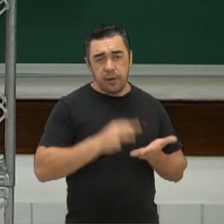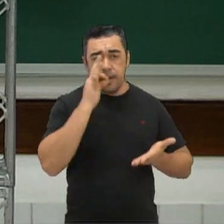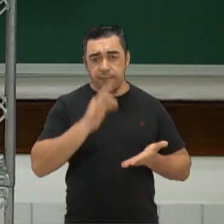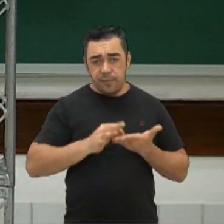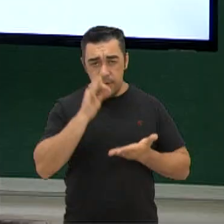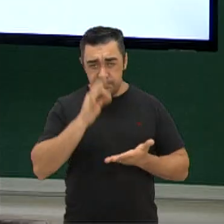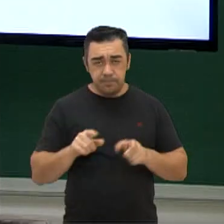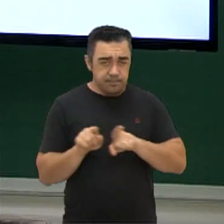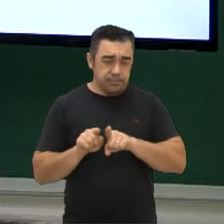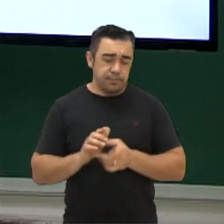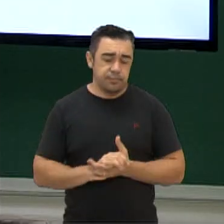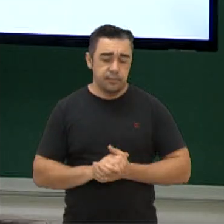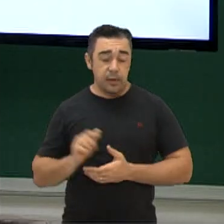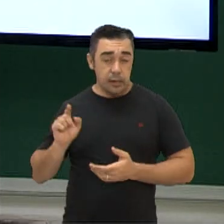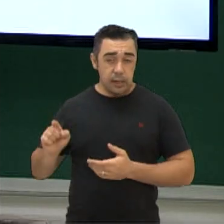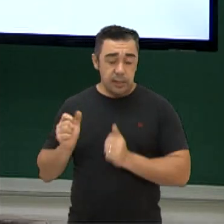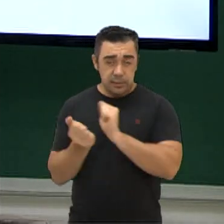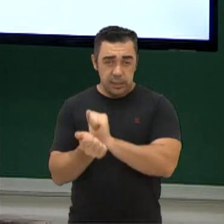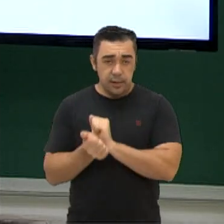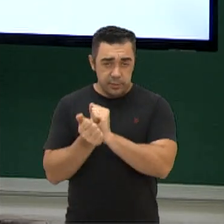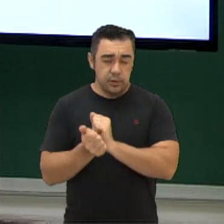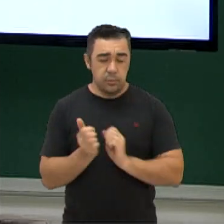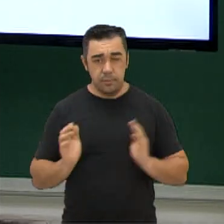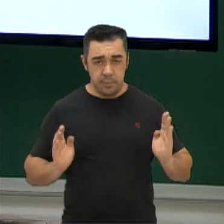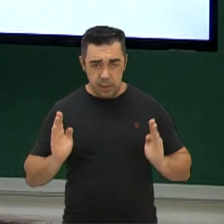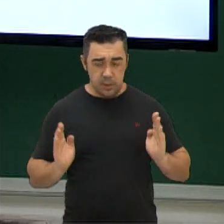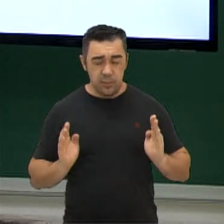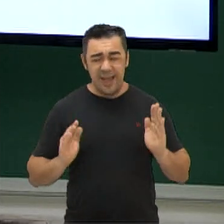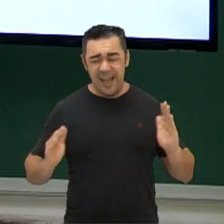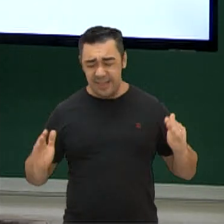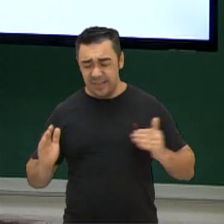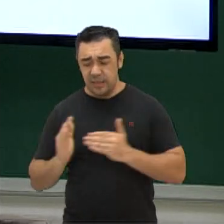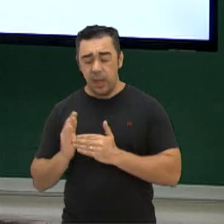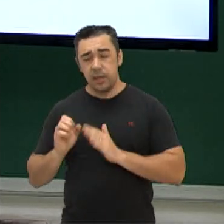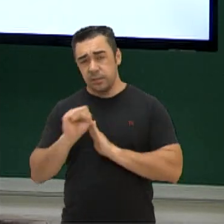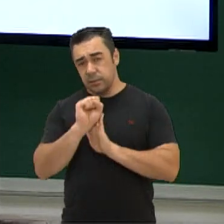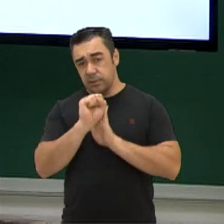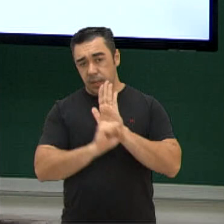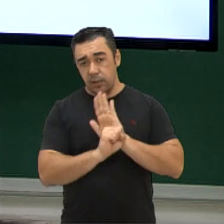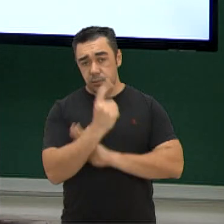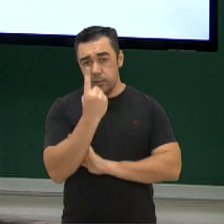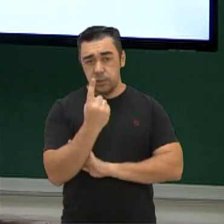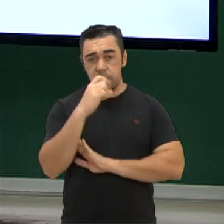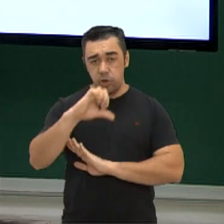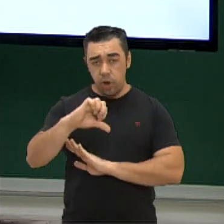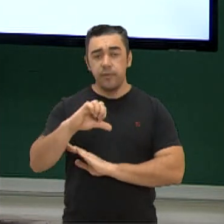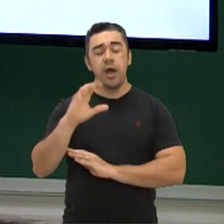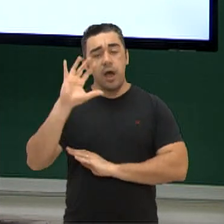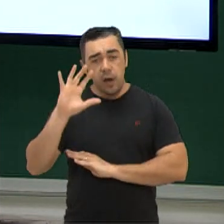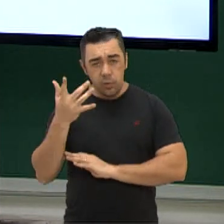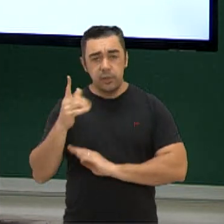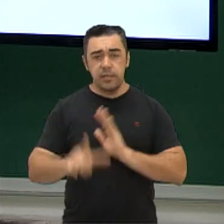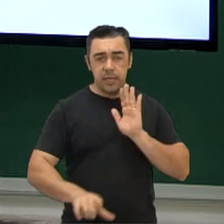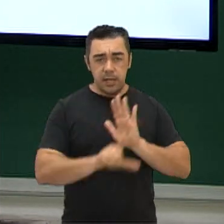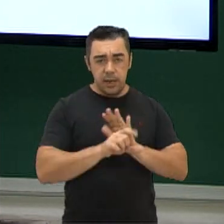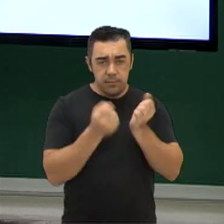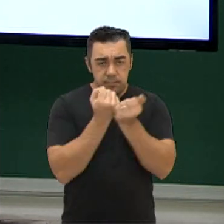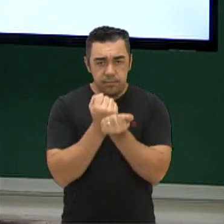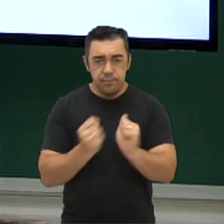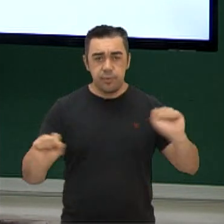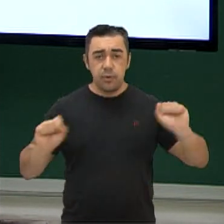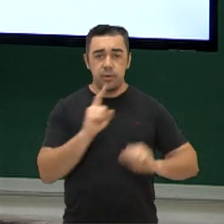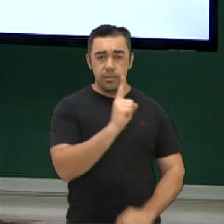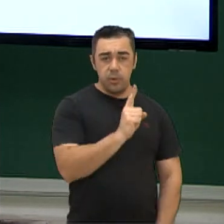A escravidão, ela vigora no Brasil até o século XIX, quando ela vai ser abolida oficialmente em